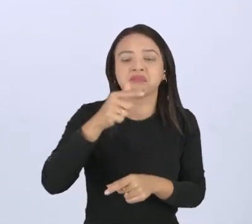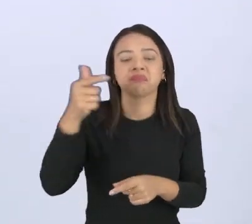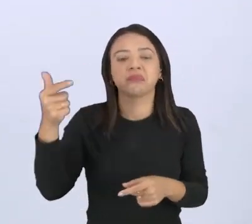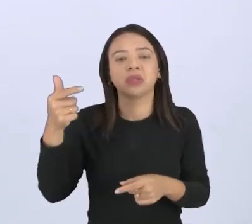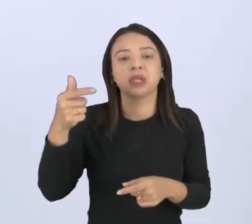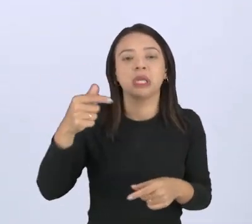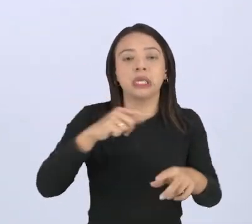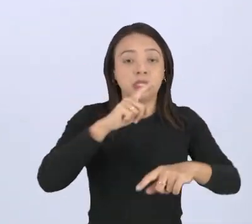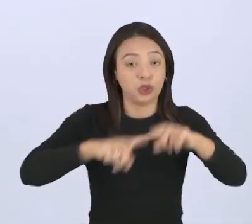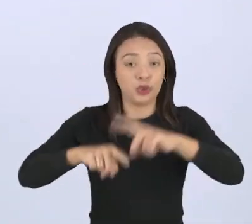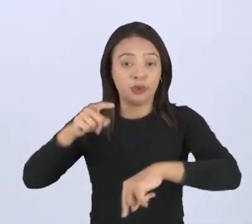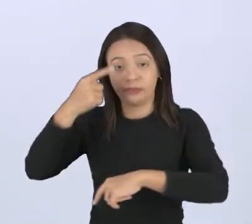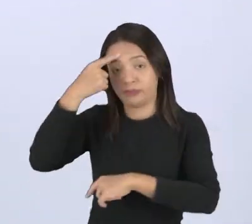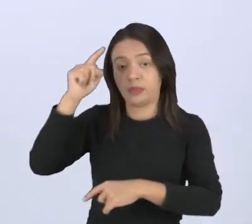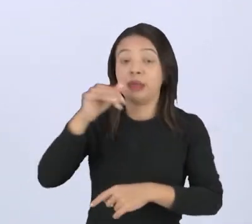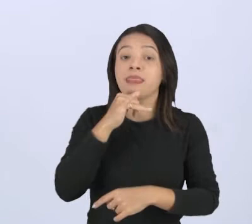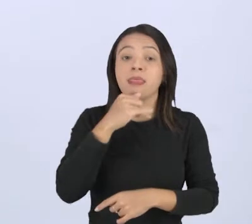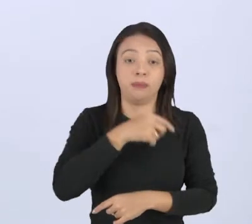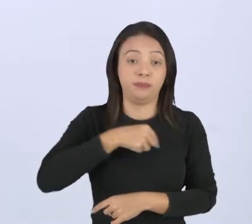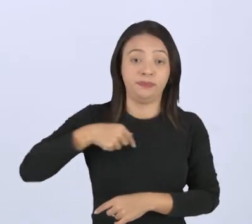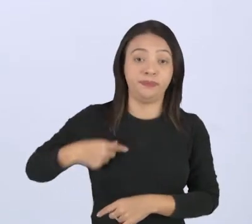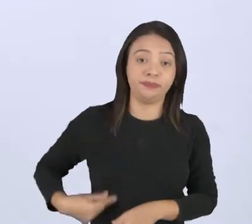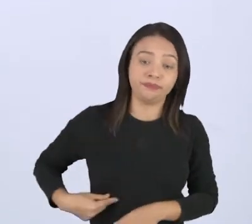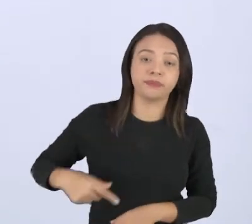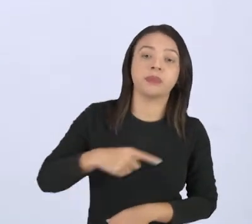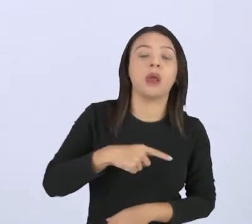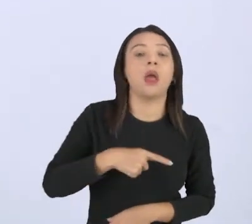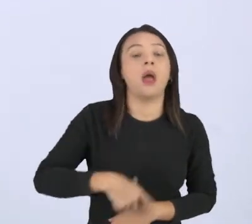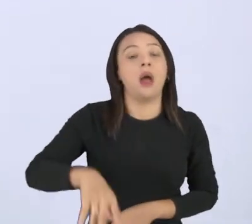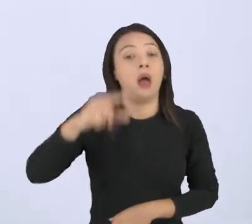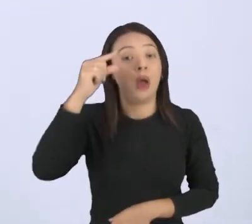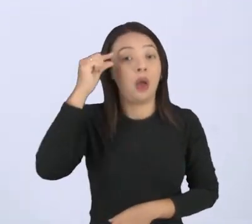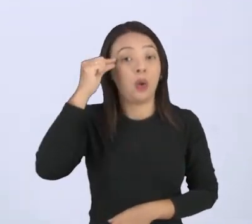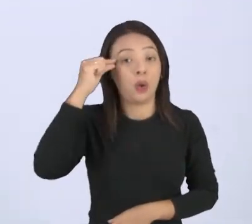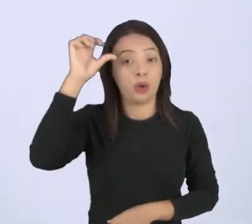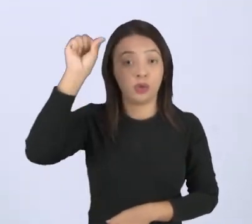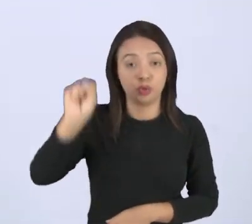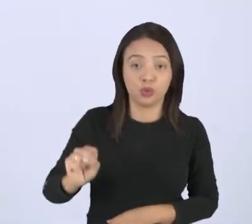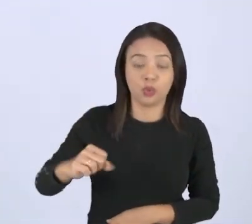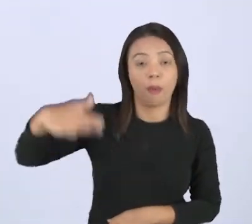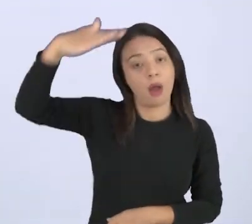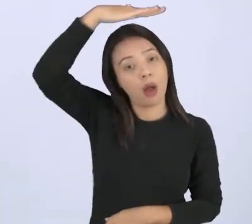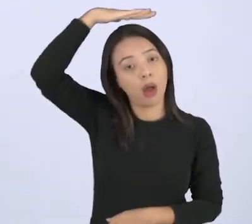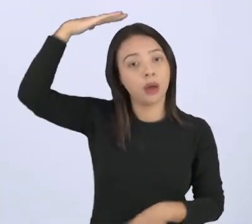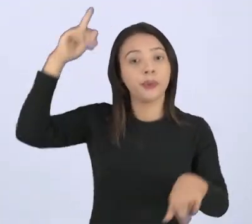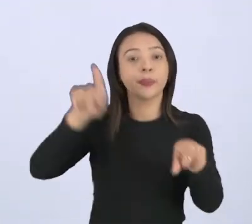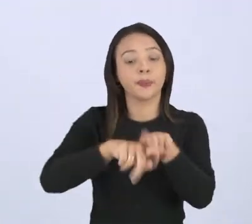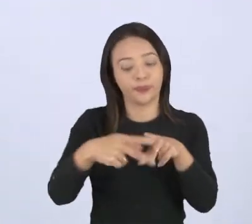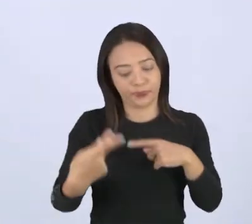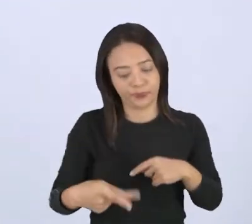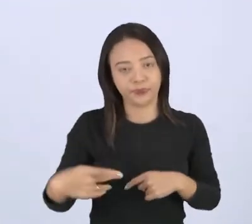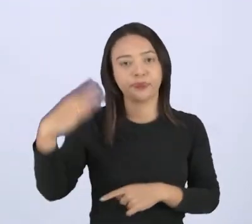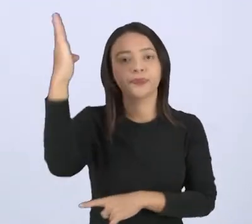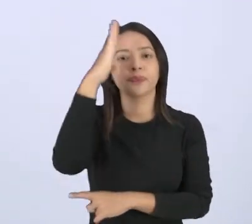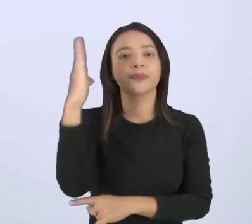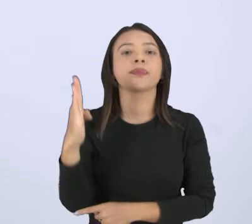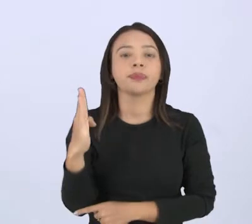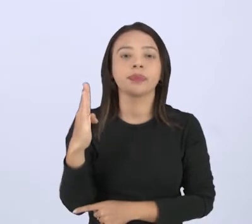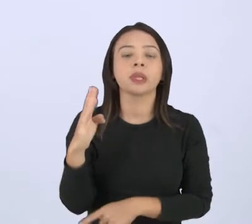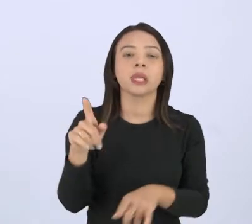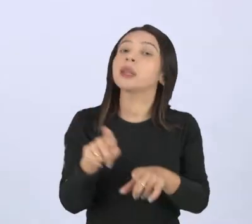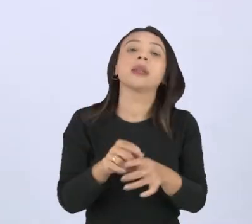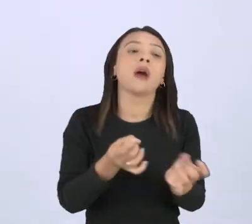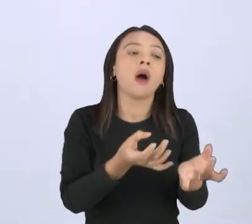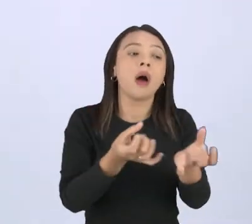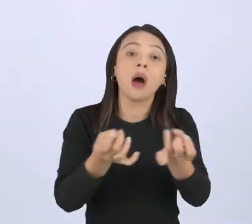fabricação. Então temos aí o caso da China, Coreia do Sul, México e o nosso país, o Brasil. A distribuição da